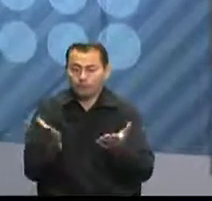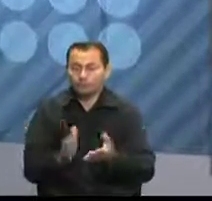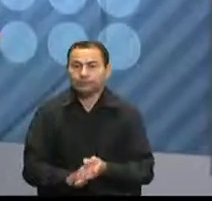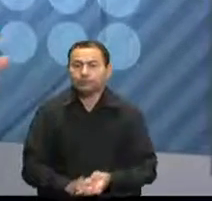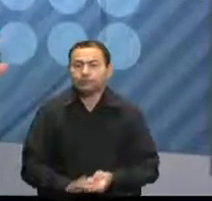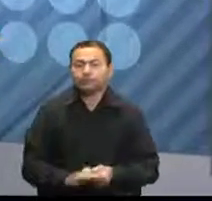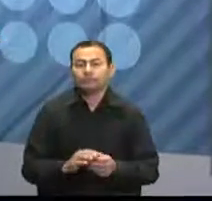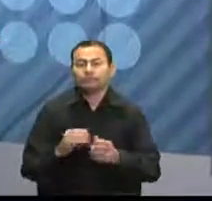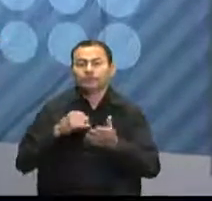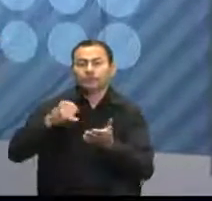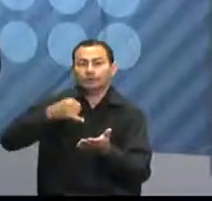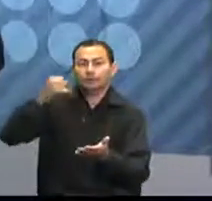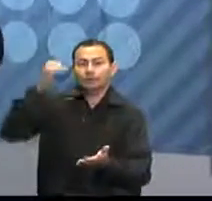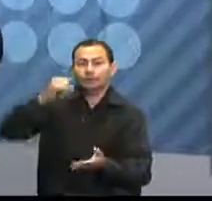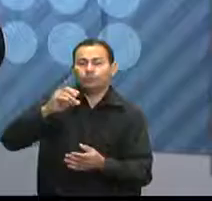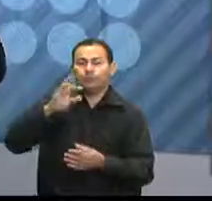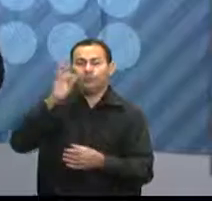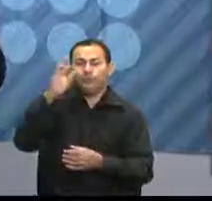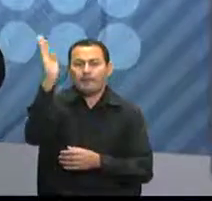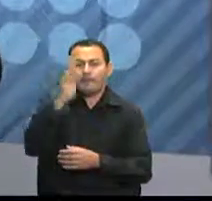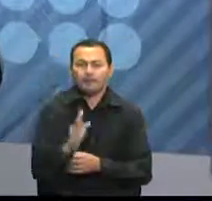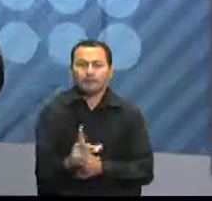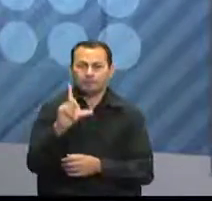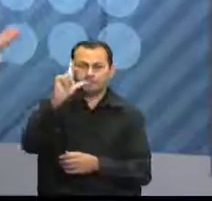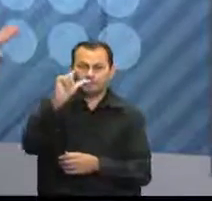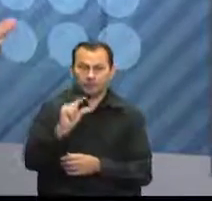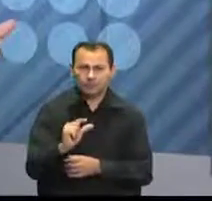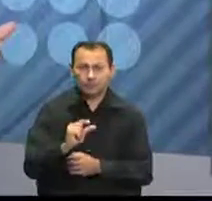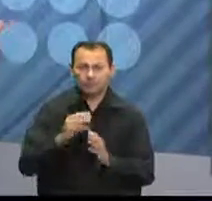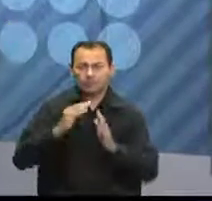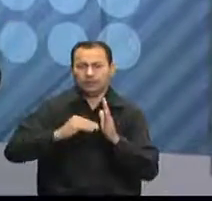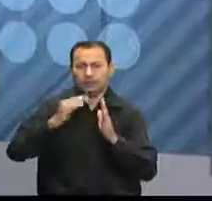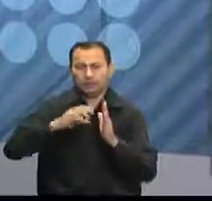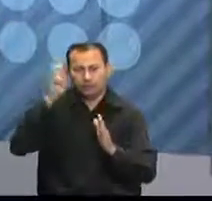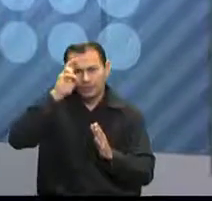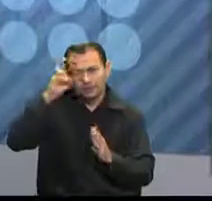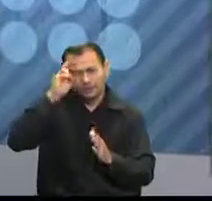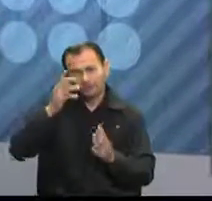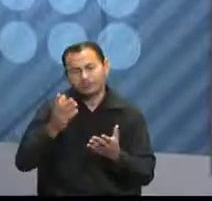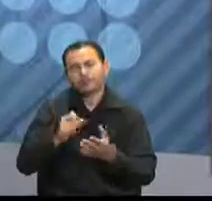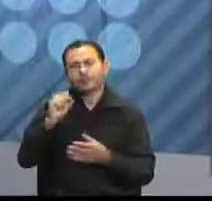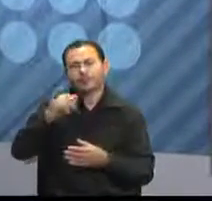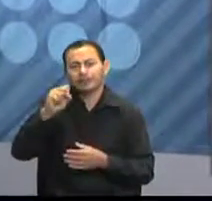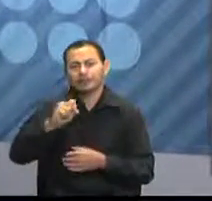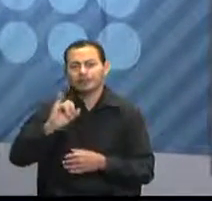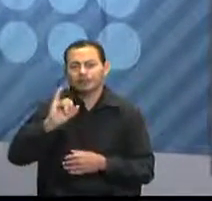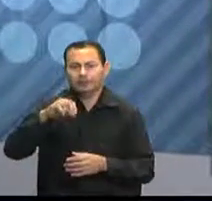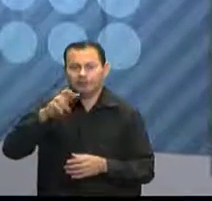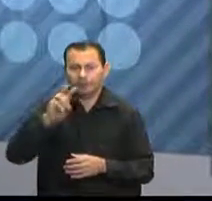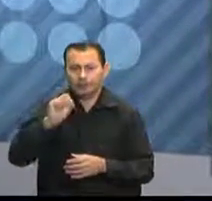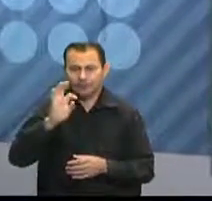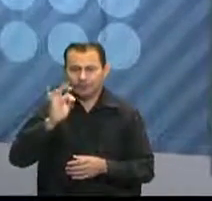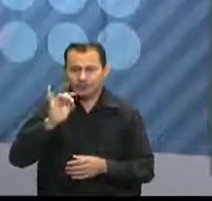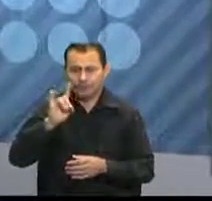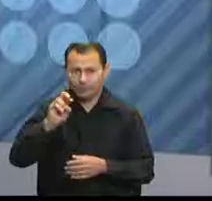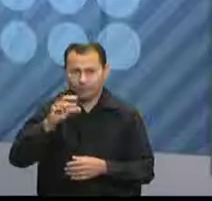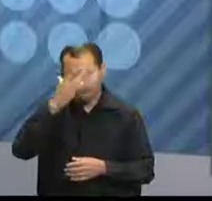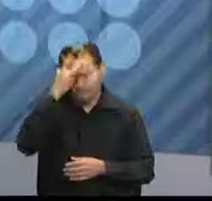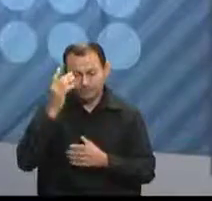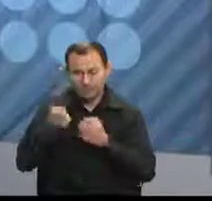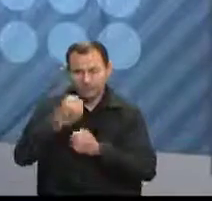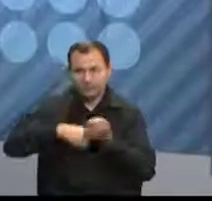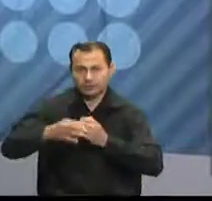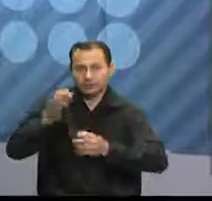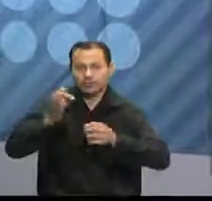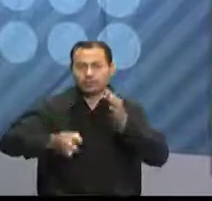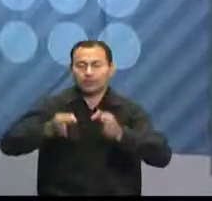estágio de juros no brasil elas nos menores níveis históricos e assim os investidores pessoas físicas